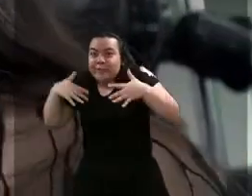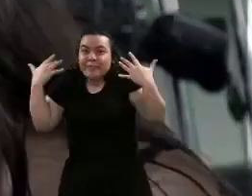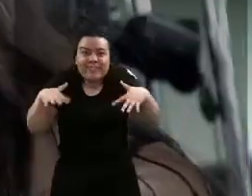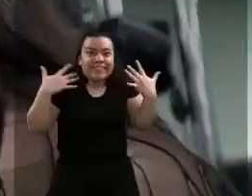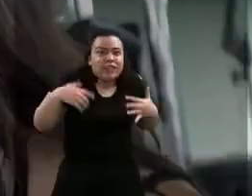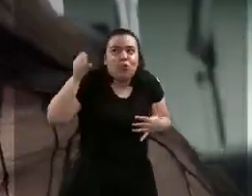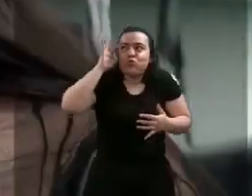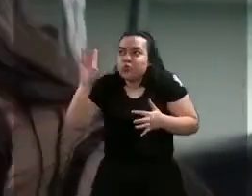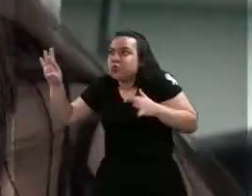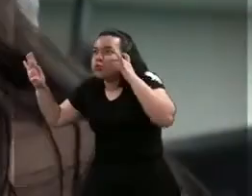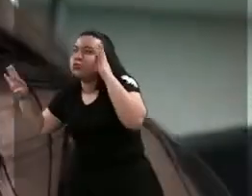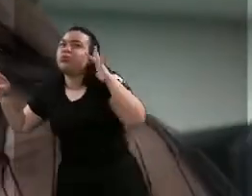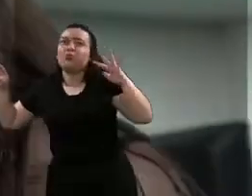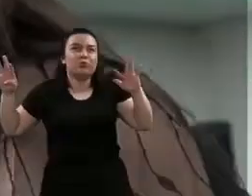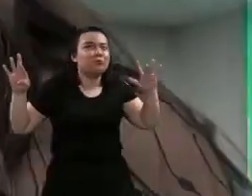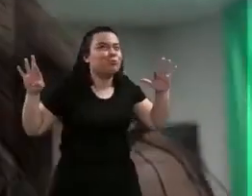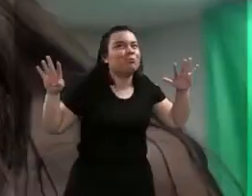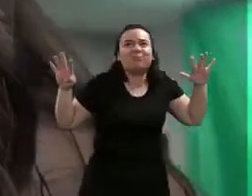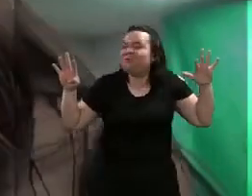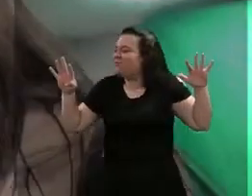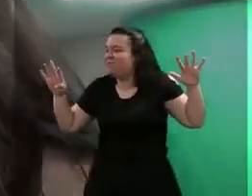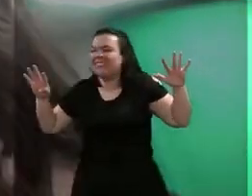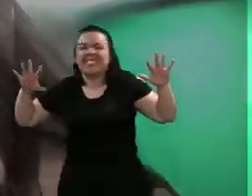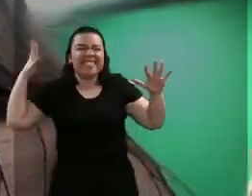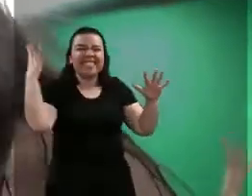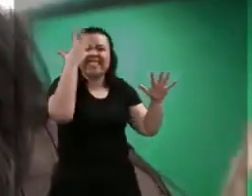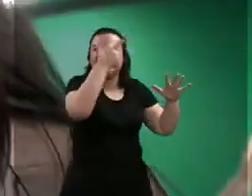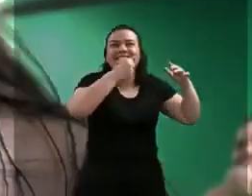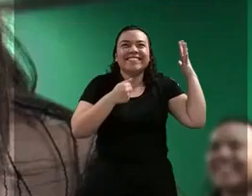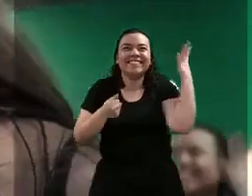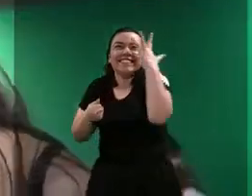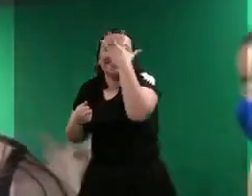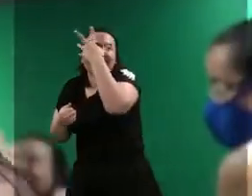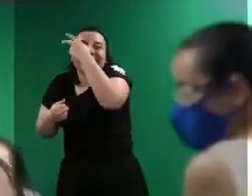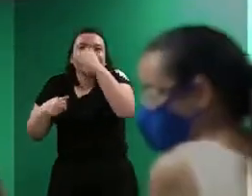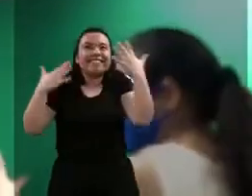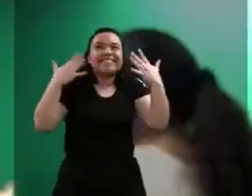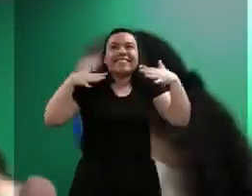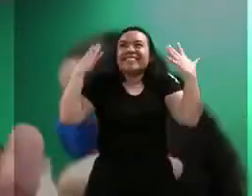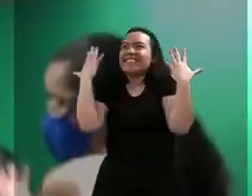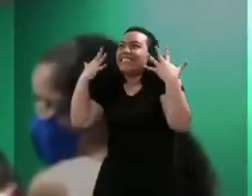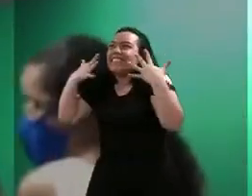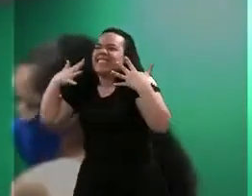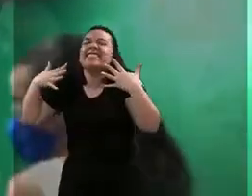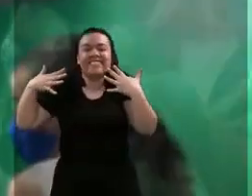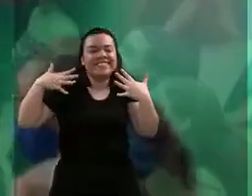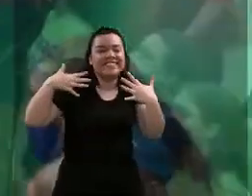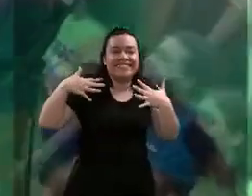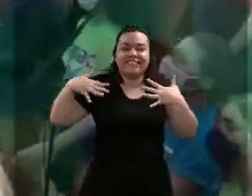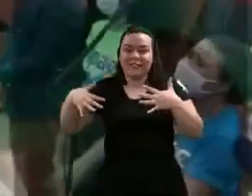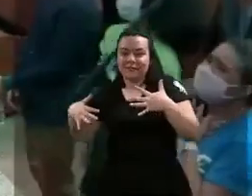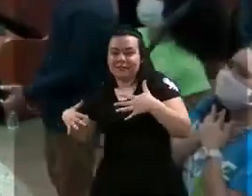não imaginava que era lindo assim, que era